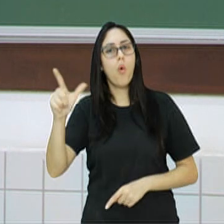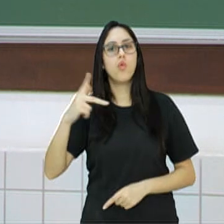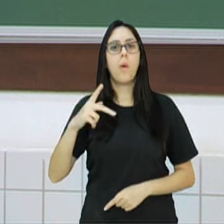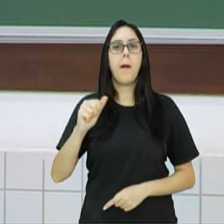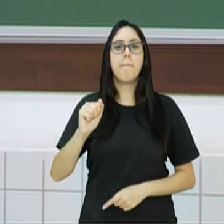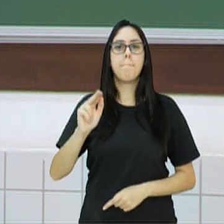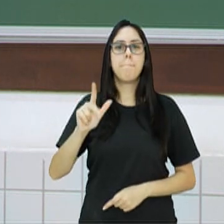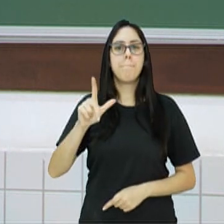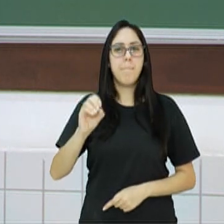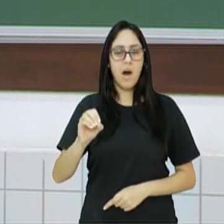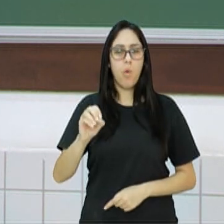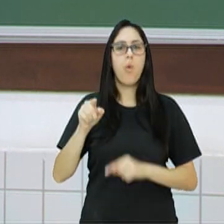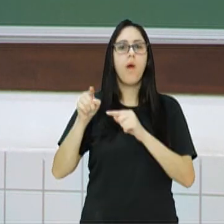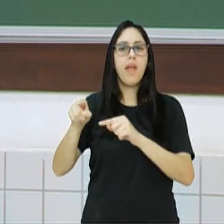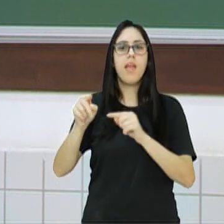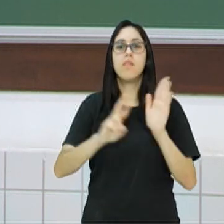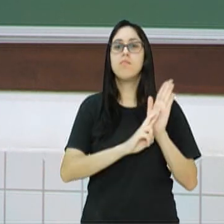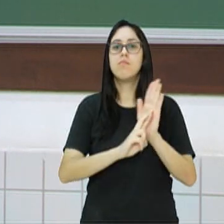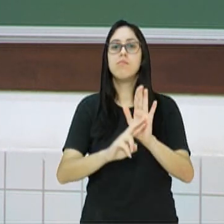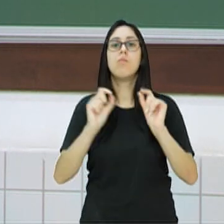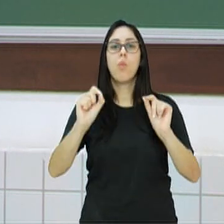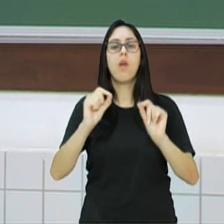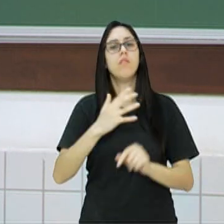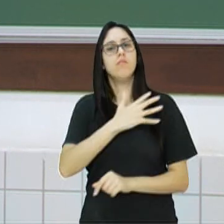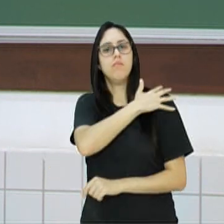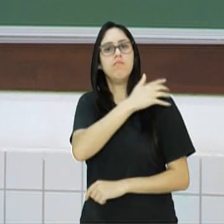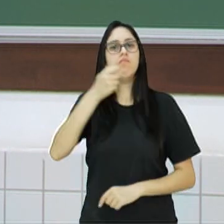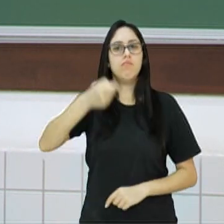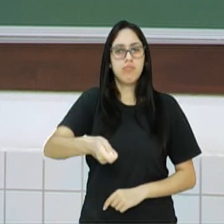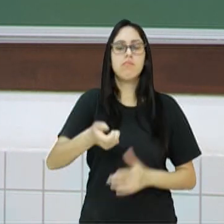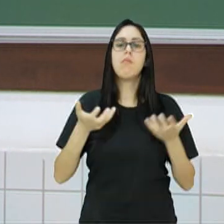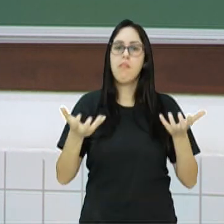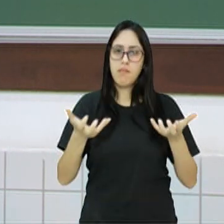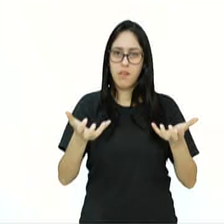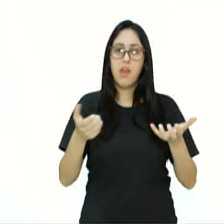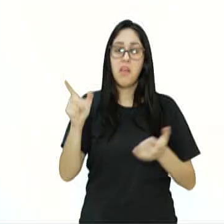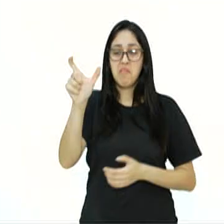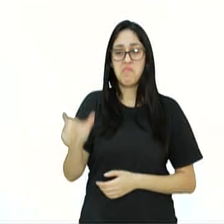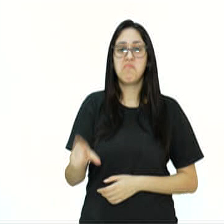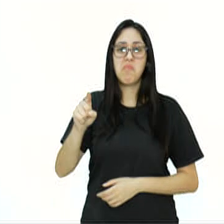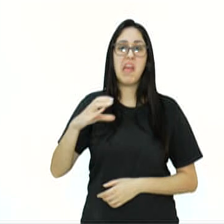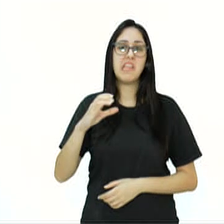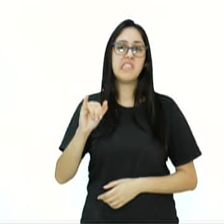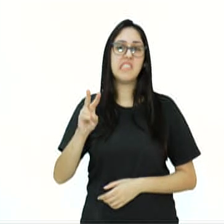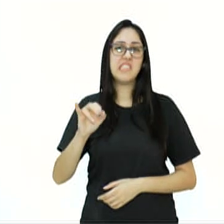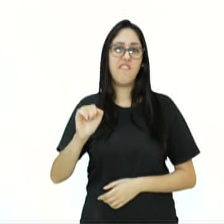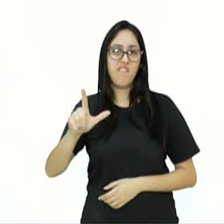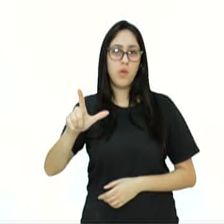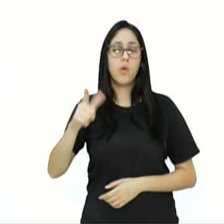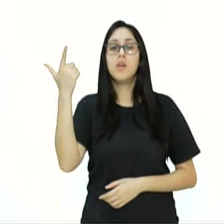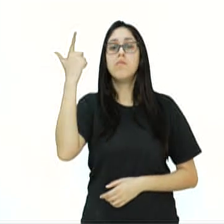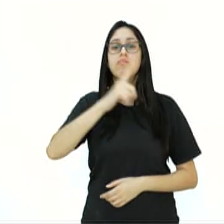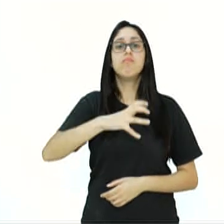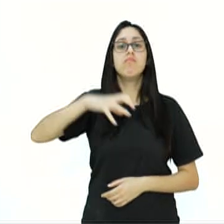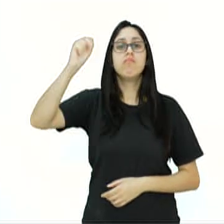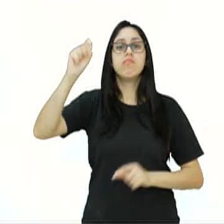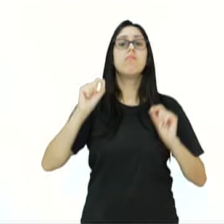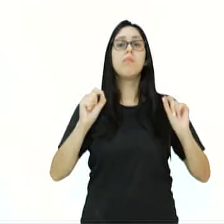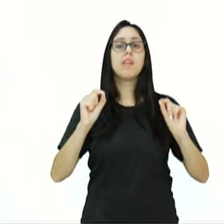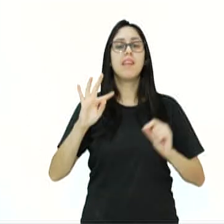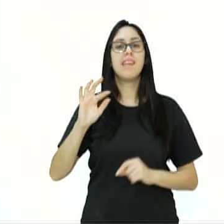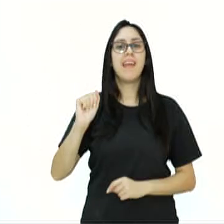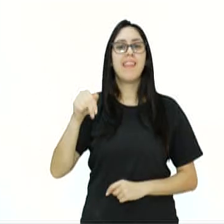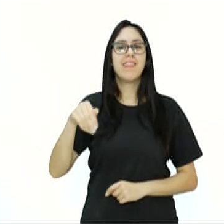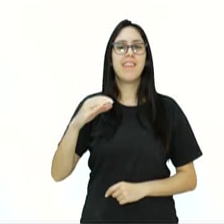representava a continuidade do regime militar, embora sendo ele um civil. Tancredo vence as eleições no colégio eleitoral de